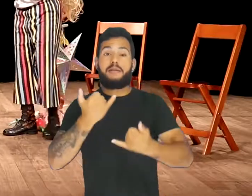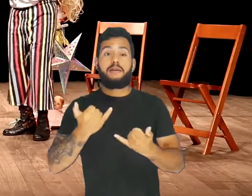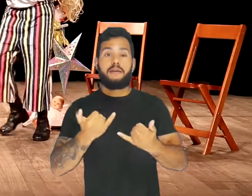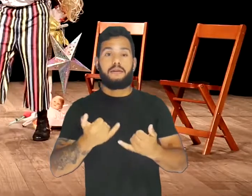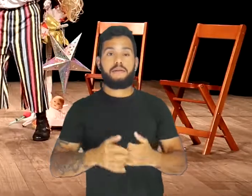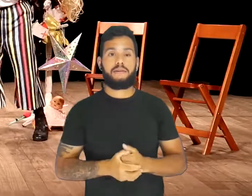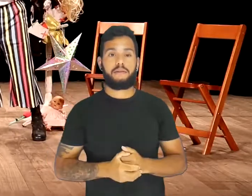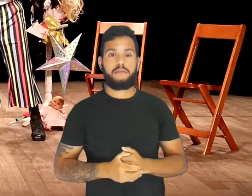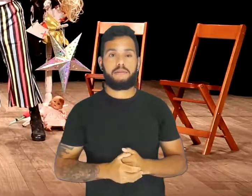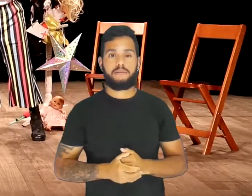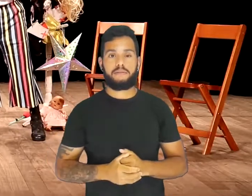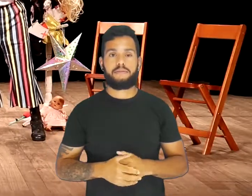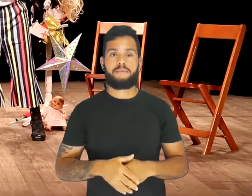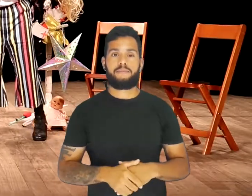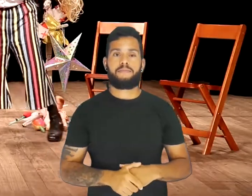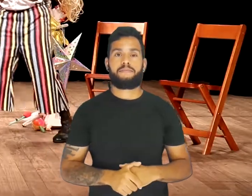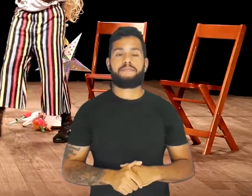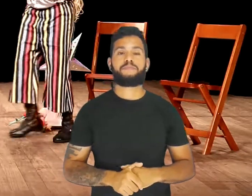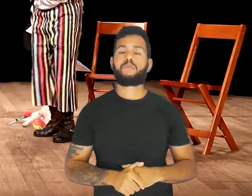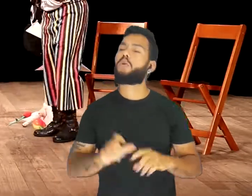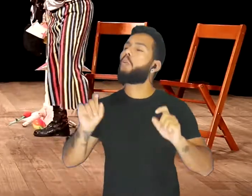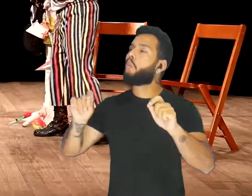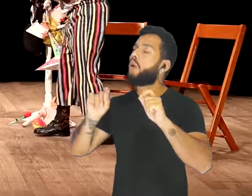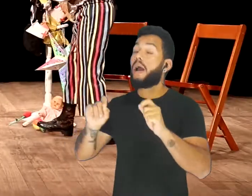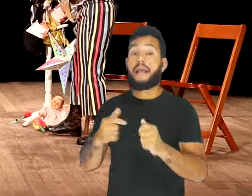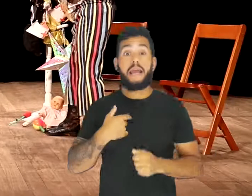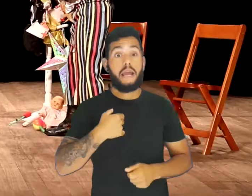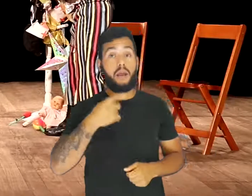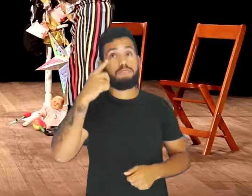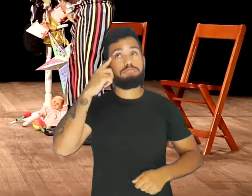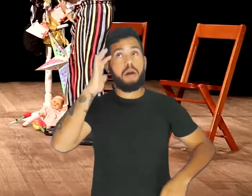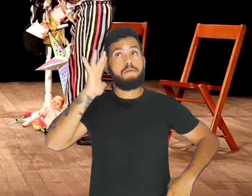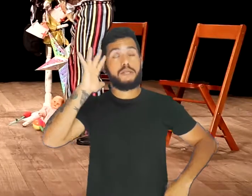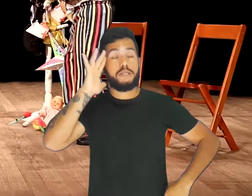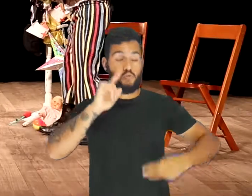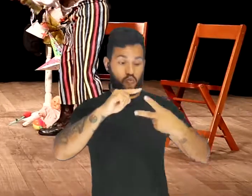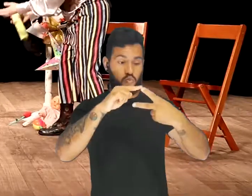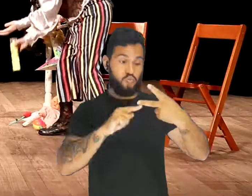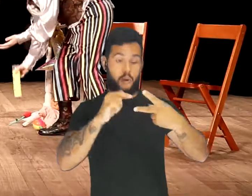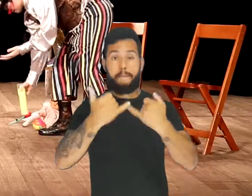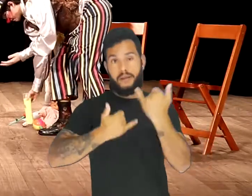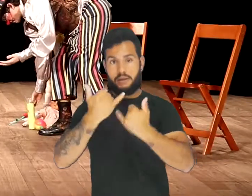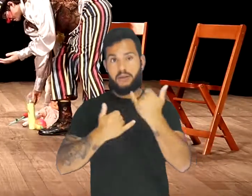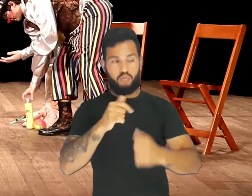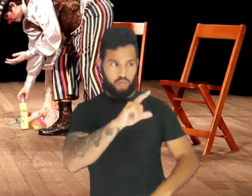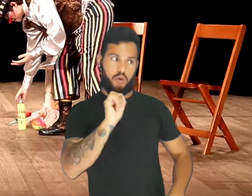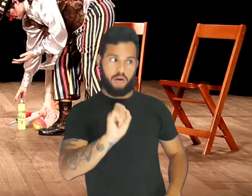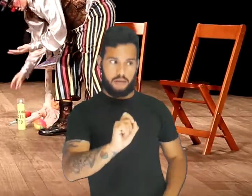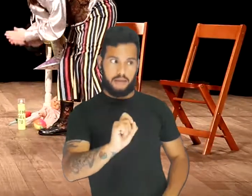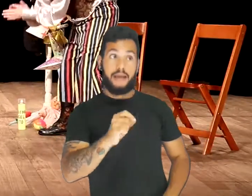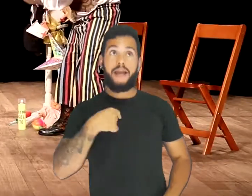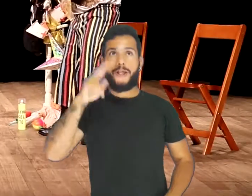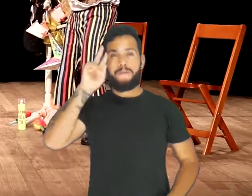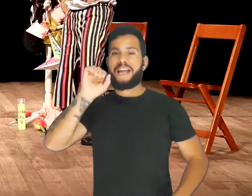pensando? Tem duas brincadeiras. Estado do Rio Grande do Sul. É um pedaço. Tá em zona amarela, não tá ainda. É. Tá, o que é? Eu tava